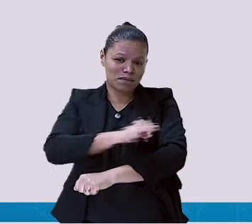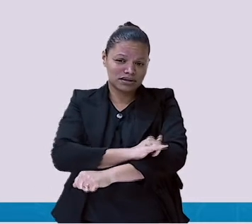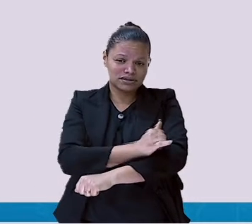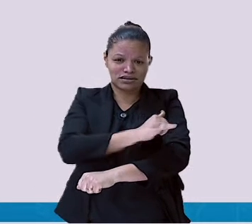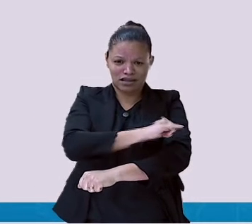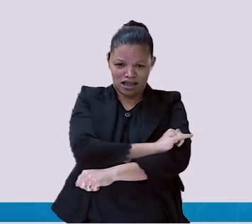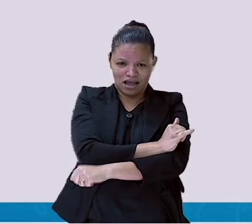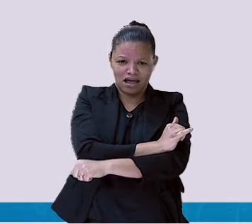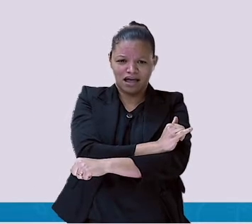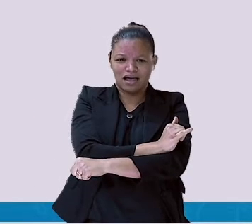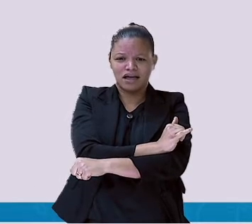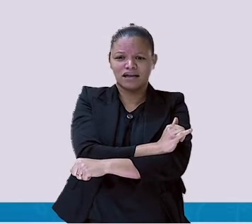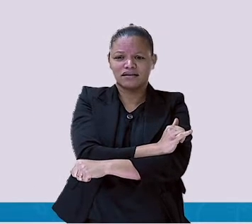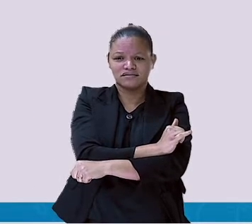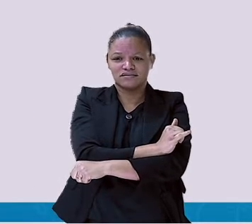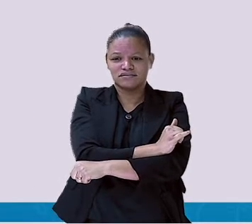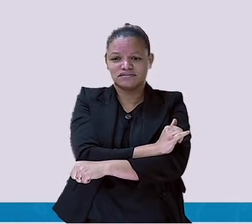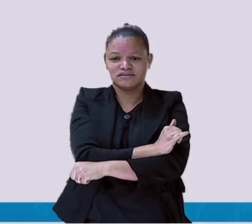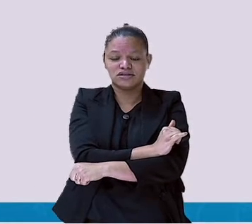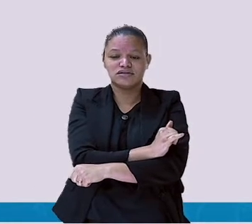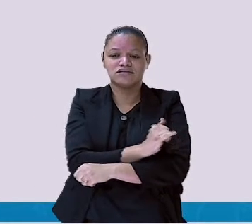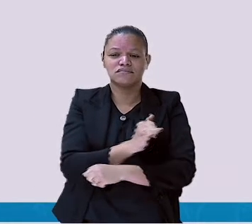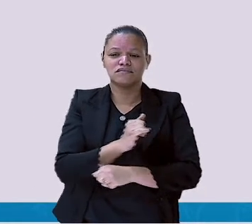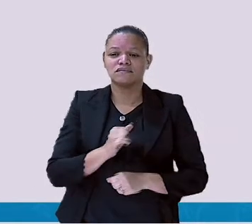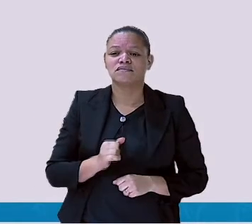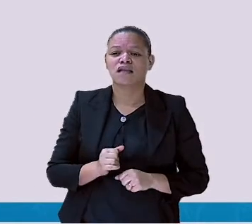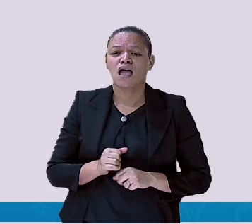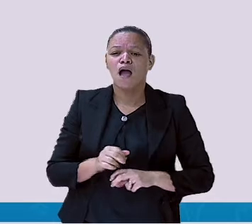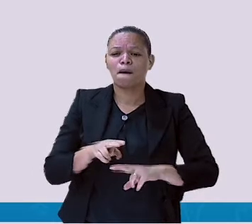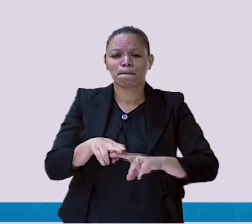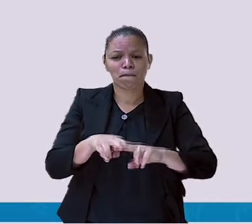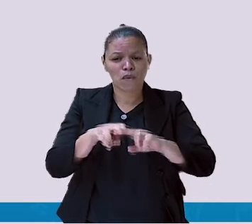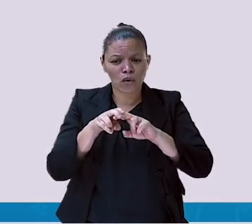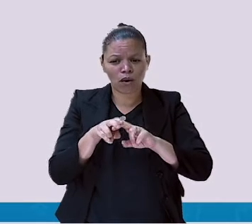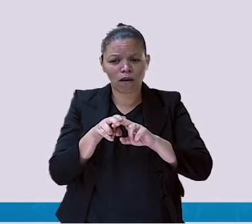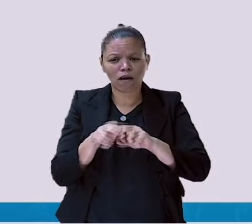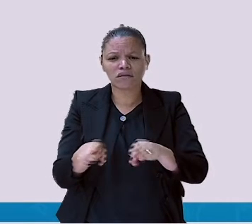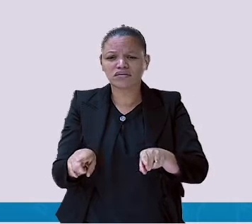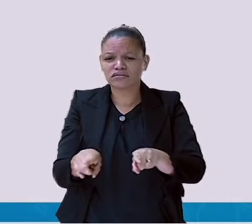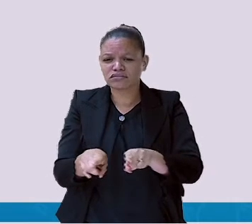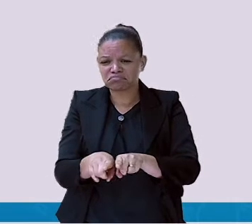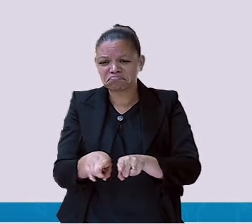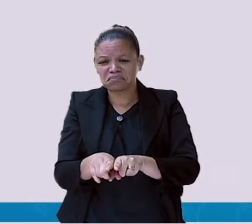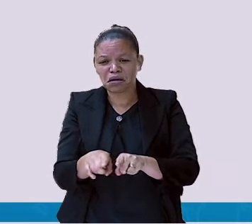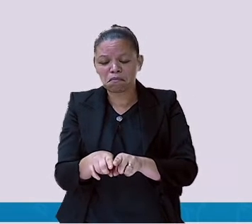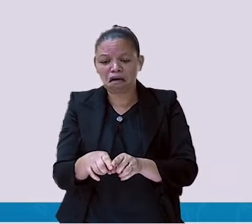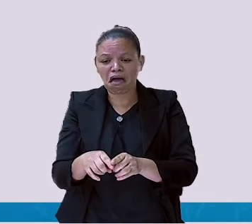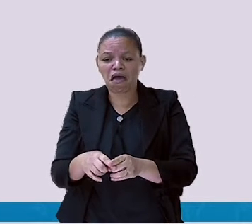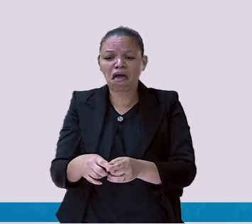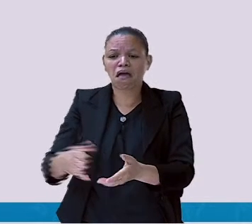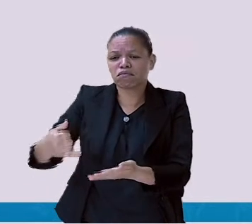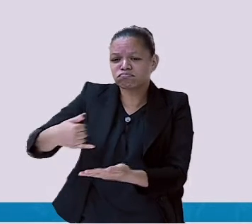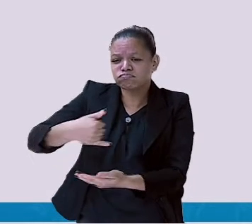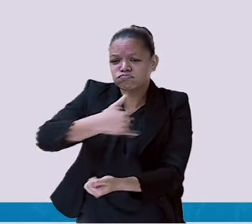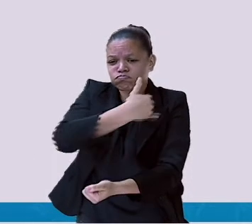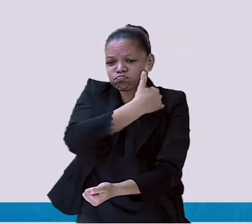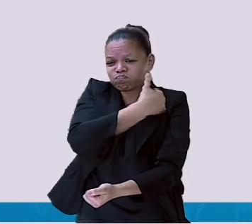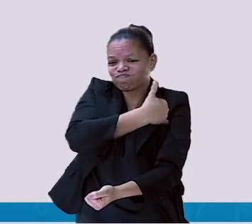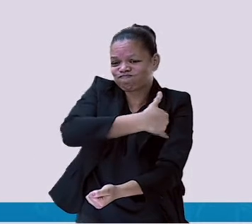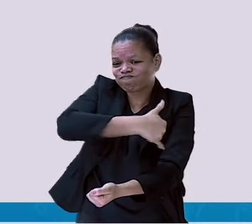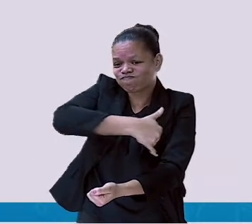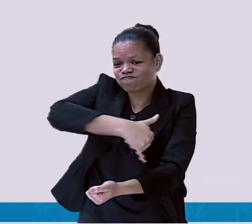Alto nível, né? Altos níveis de colesterol, má alimentação. Diabetes,